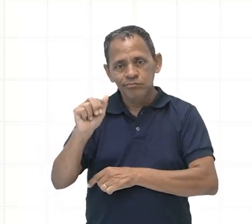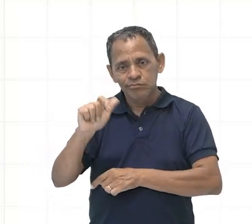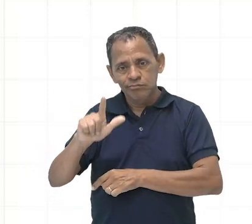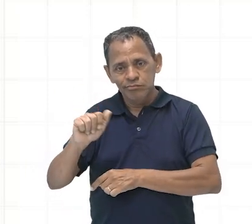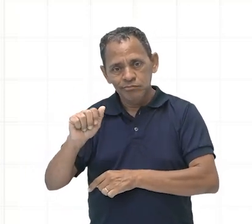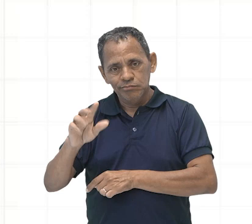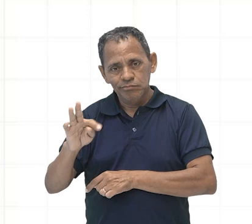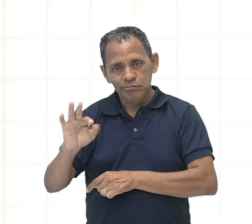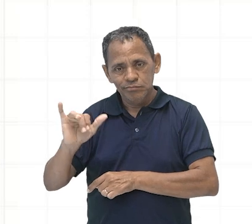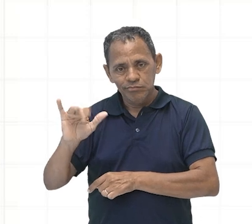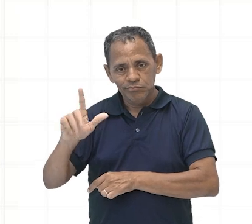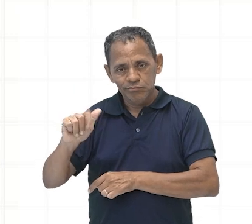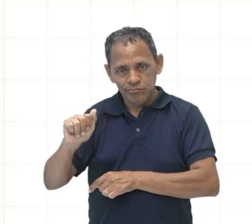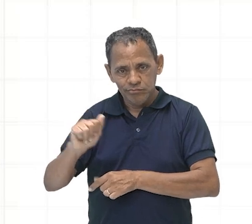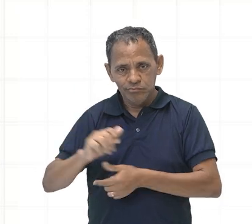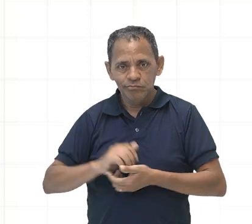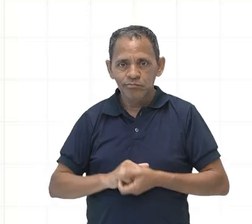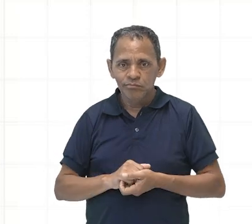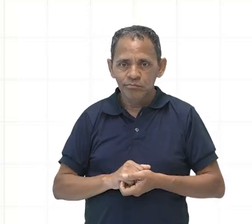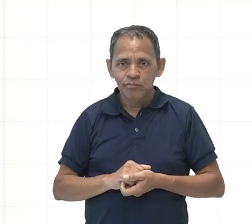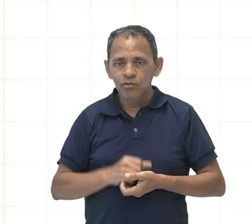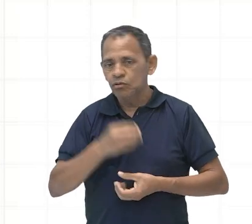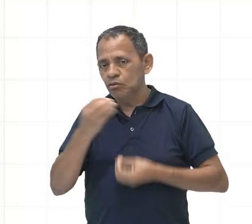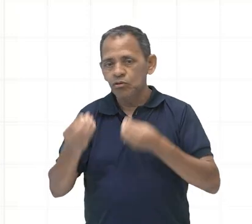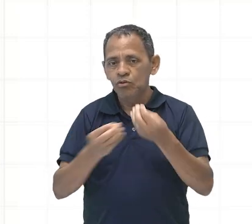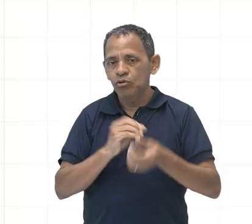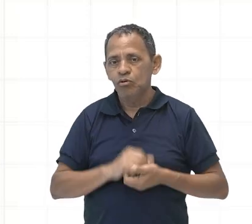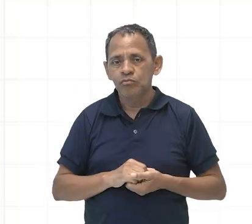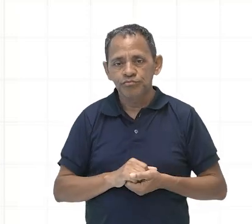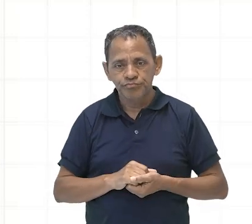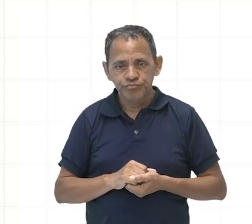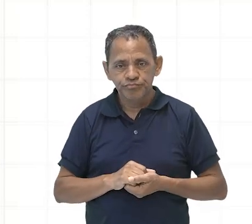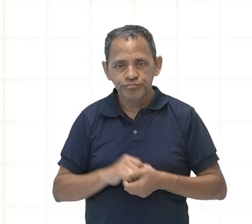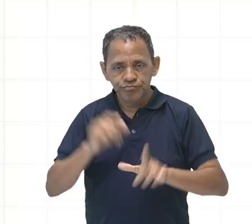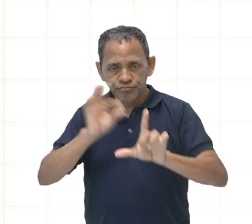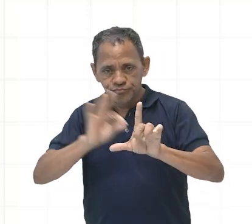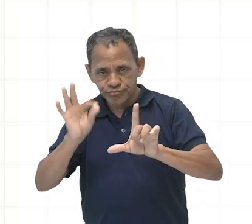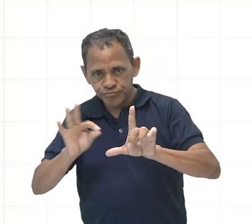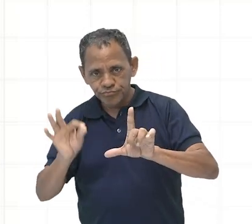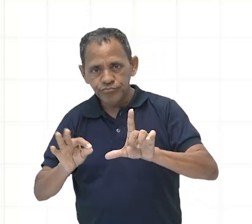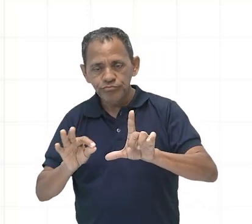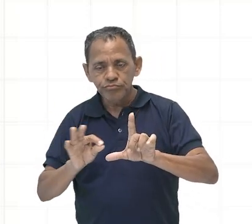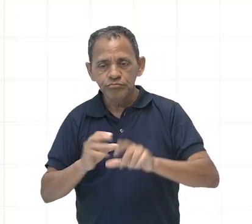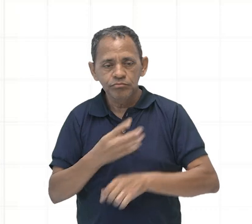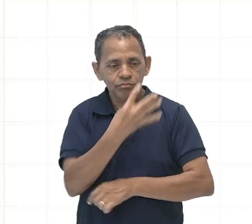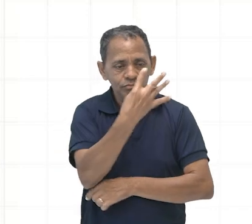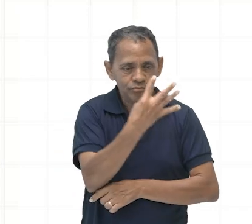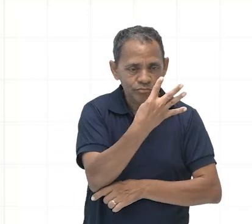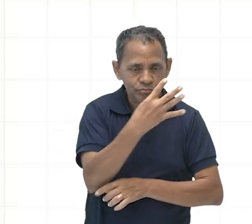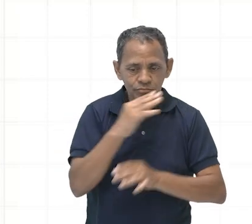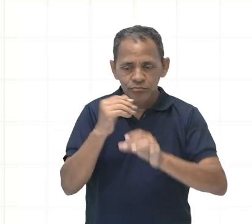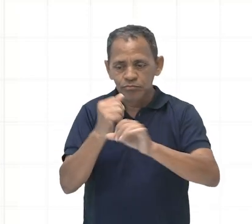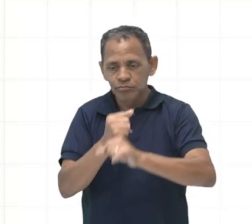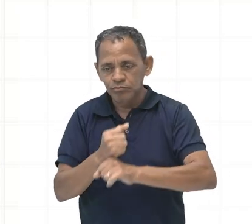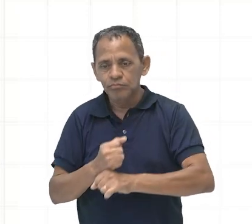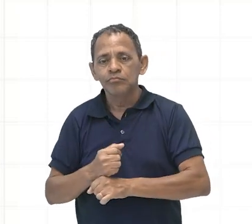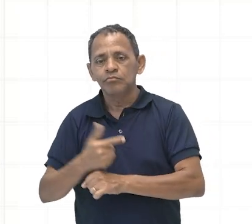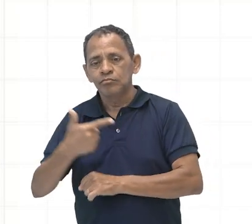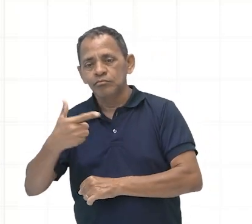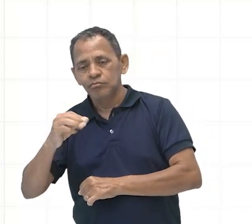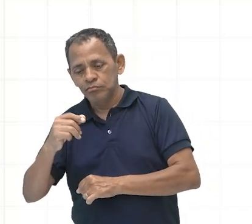frequência relativa da venda de din-din de chocolate? 4 de um total de 20 vezes 100.